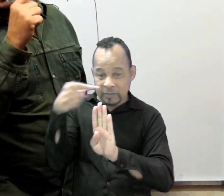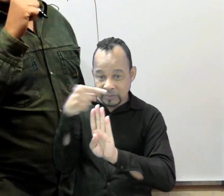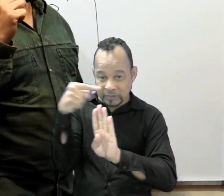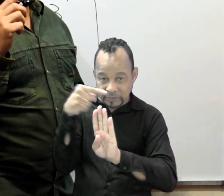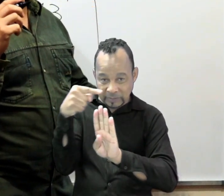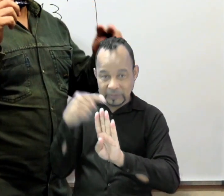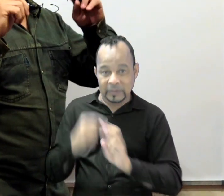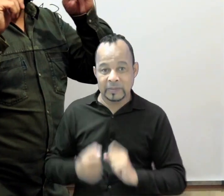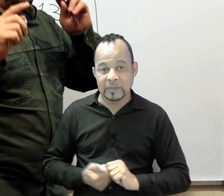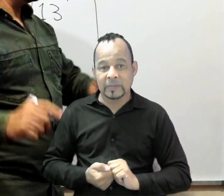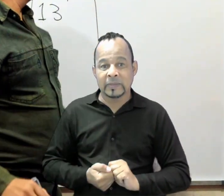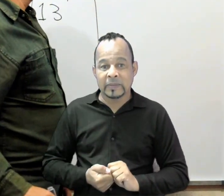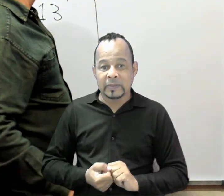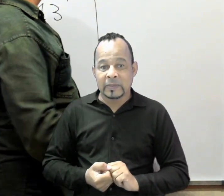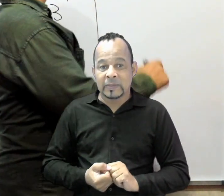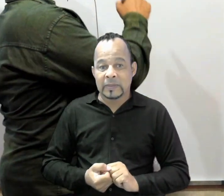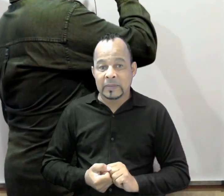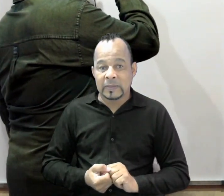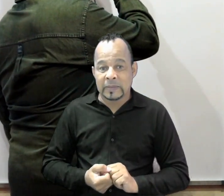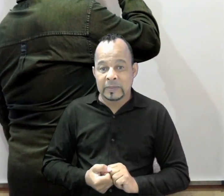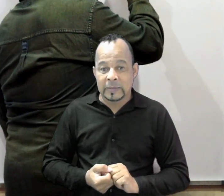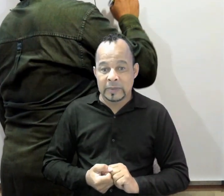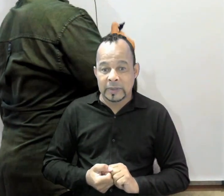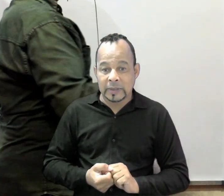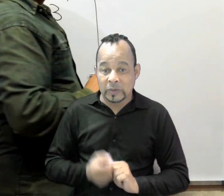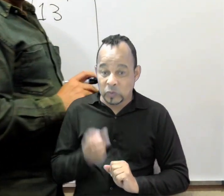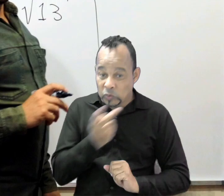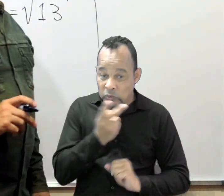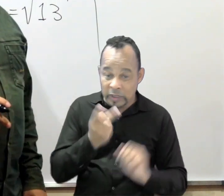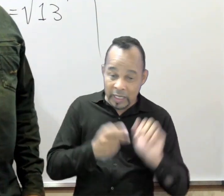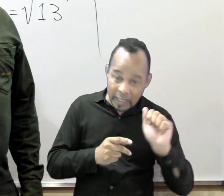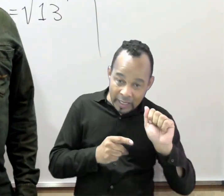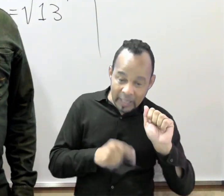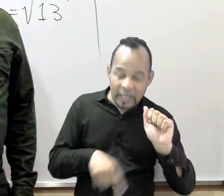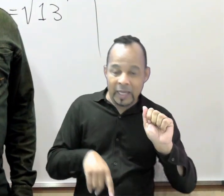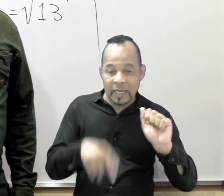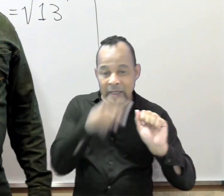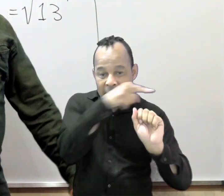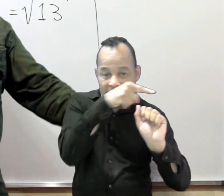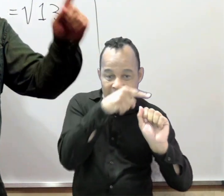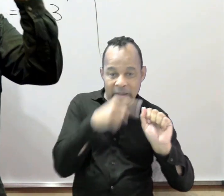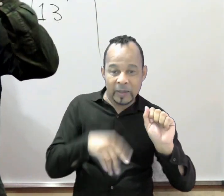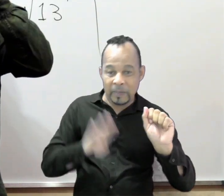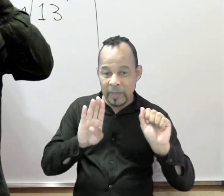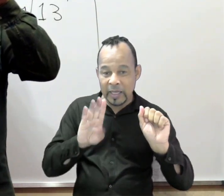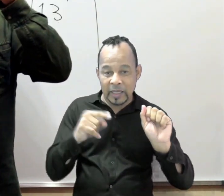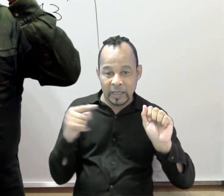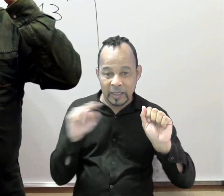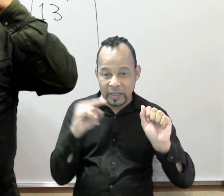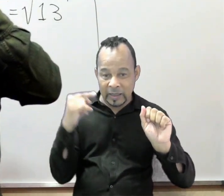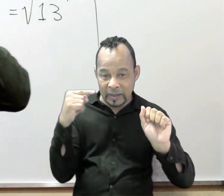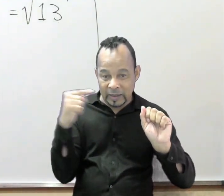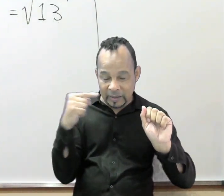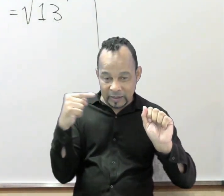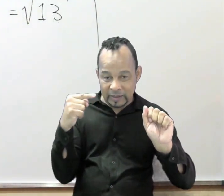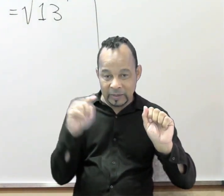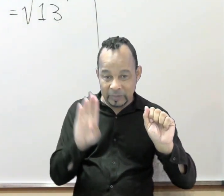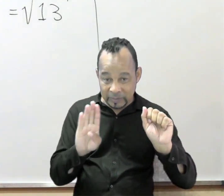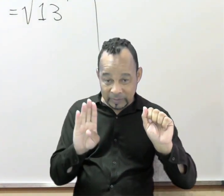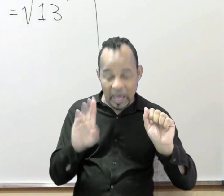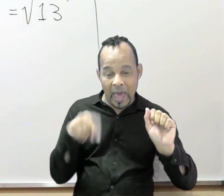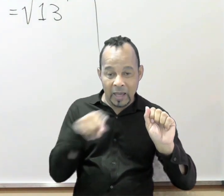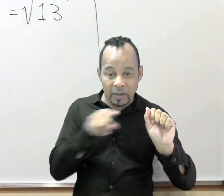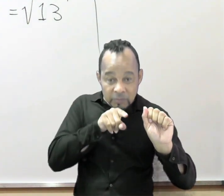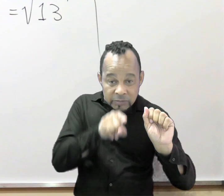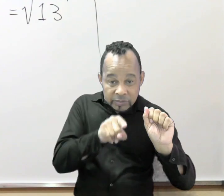A escalar B, né? Falei meio confuso aí. Produto interno de A com B dá... Vamos lá? Puxa na sua memória